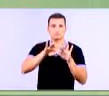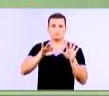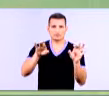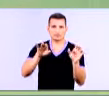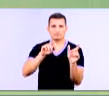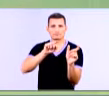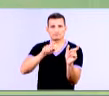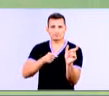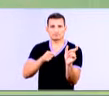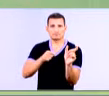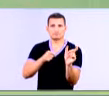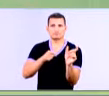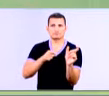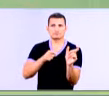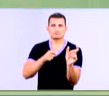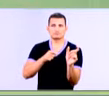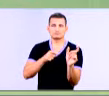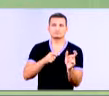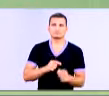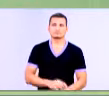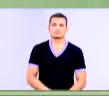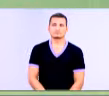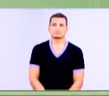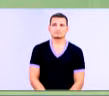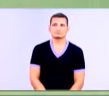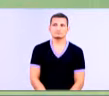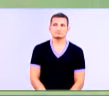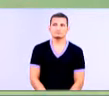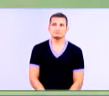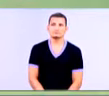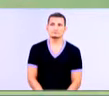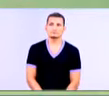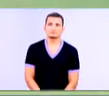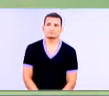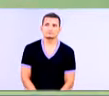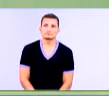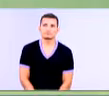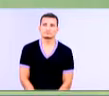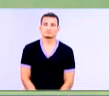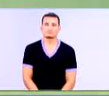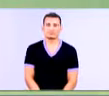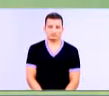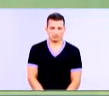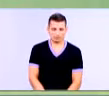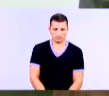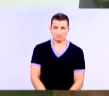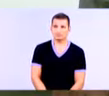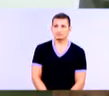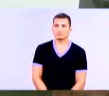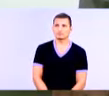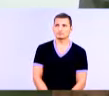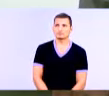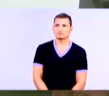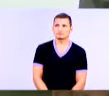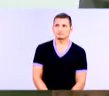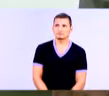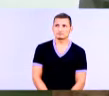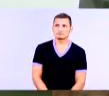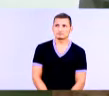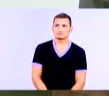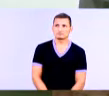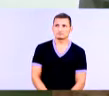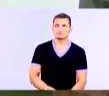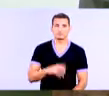por vírgula. Legal. Professor, vale lembrar, já deve ter sido comentado em